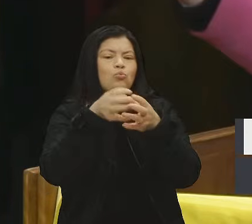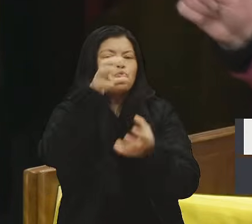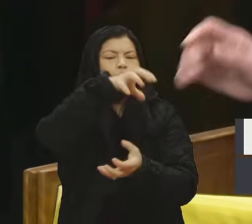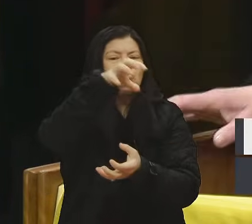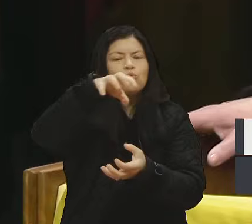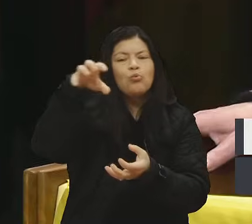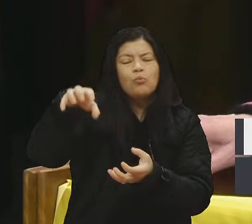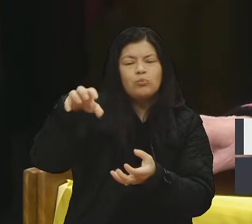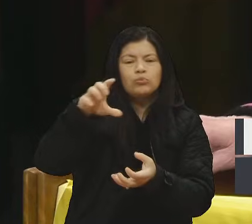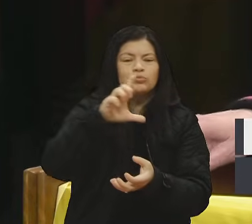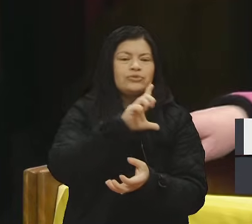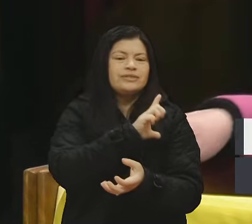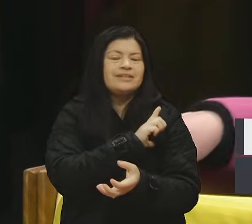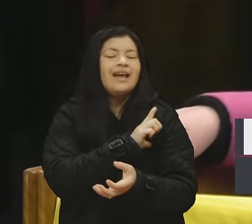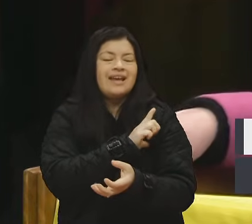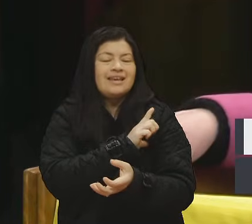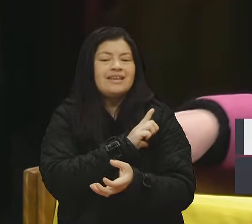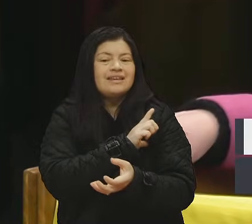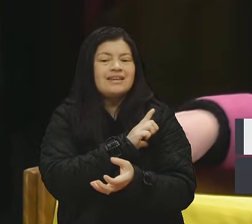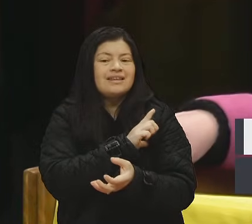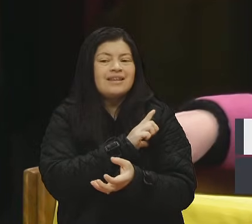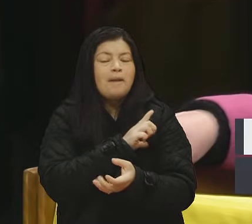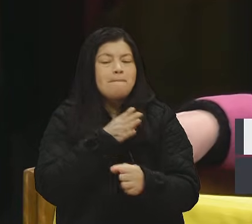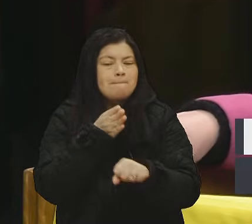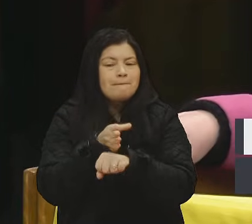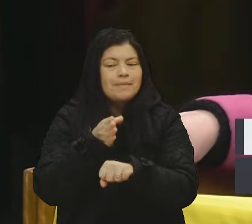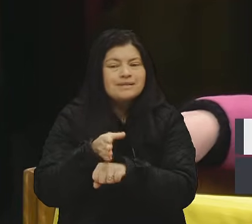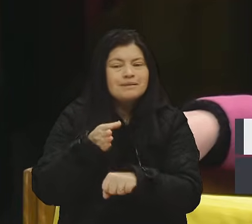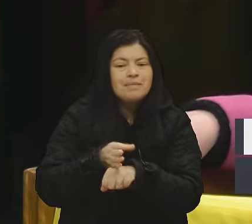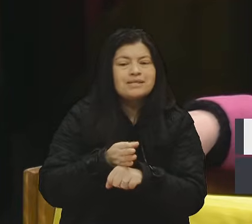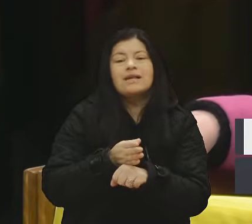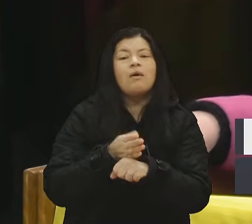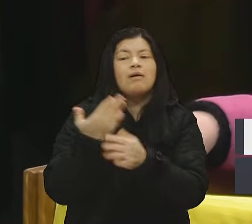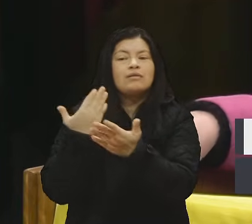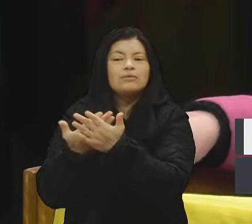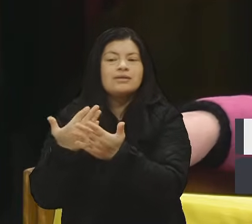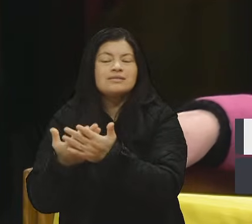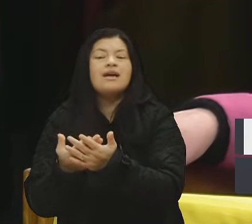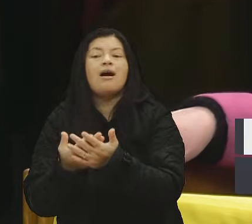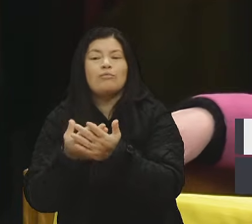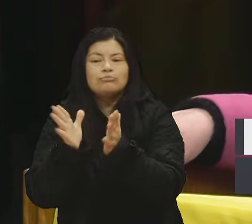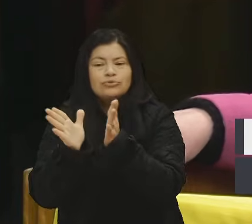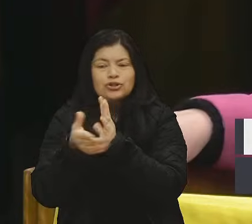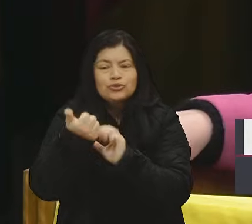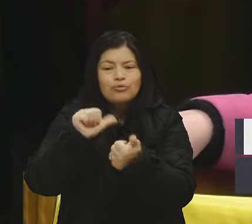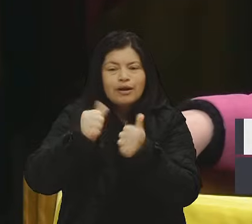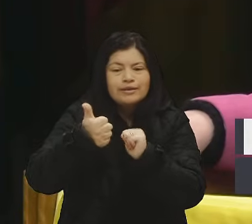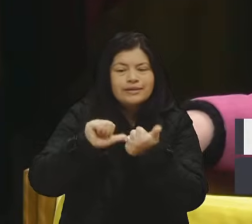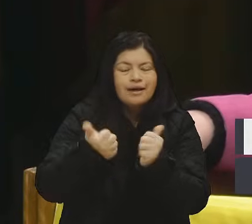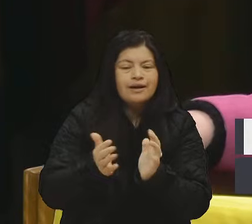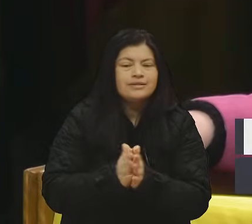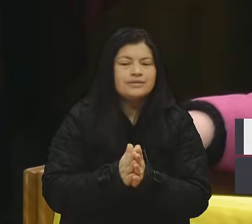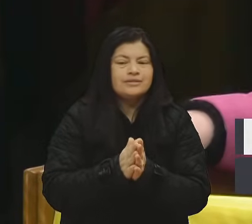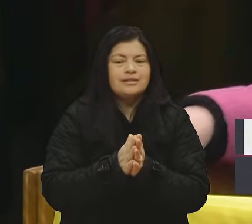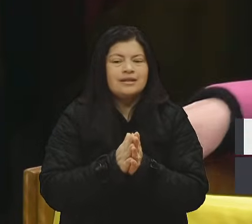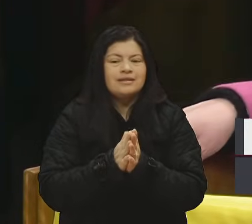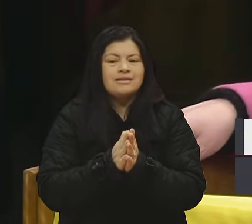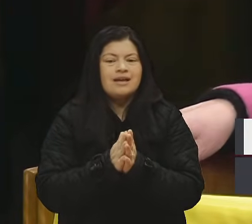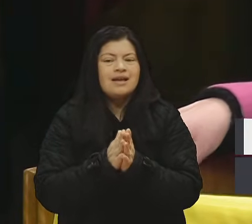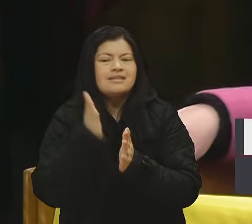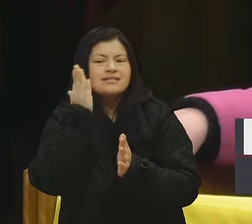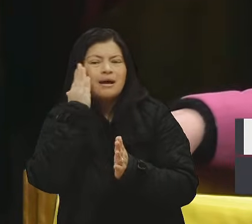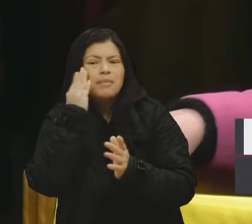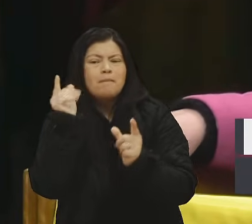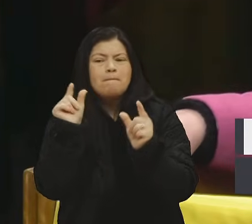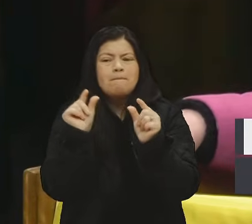educação de qualidade. E termos o exército de mão de obra com pouca escolaridade, que não saibam pouco, que briguem